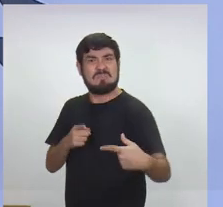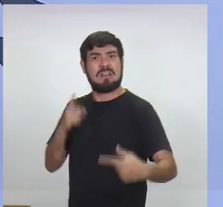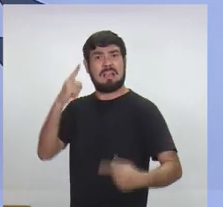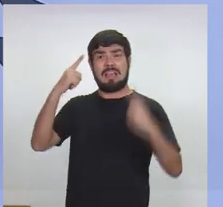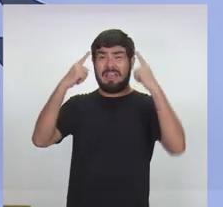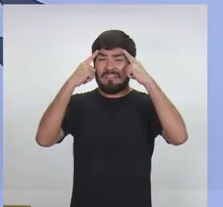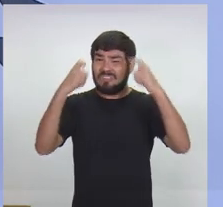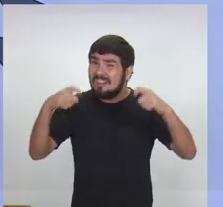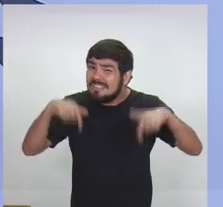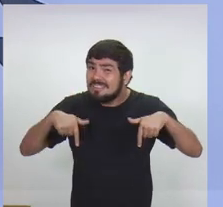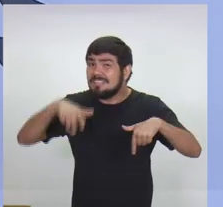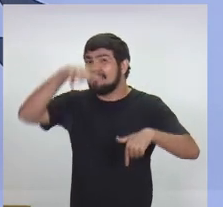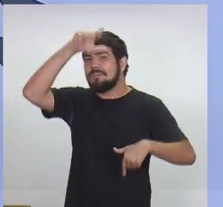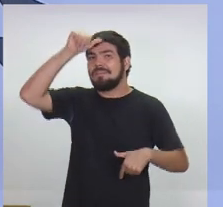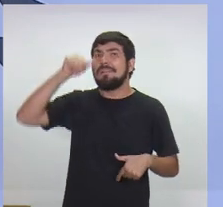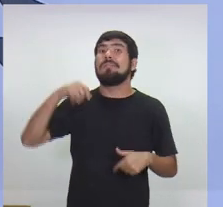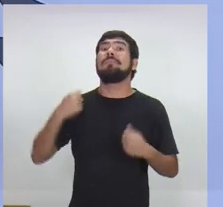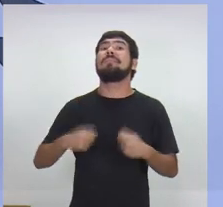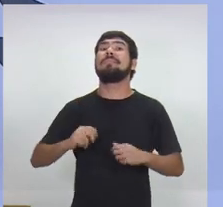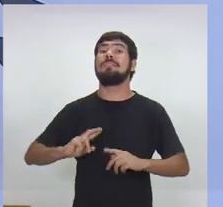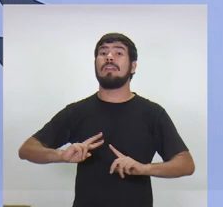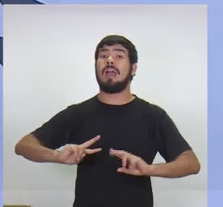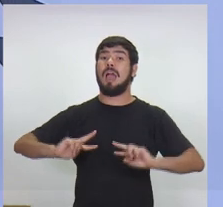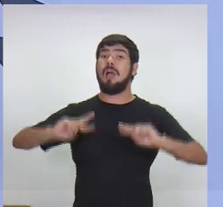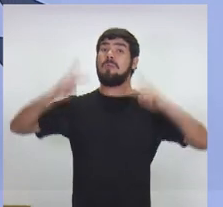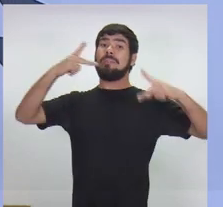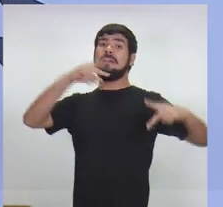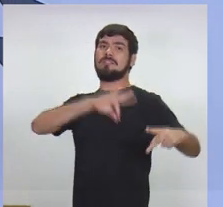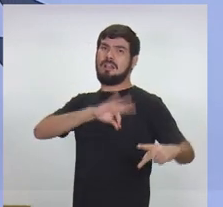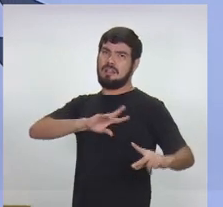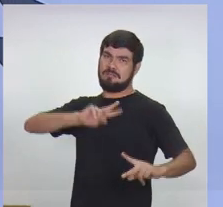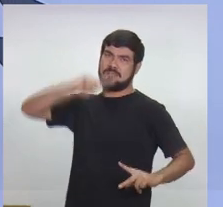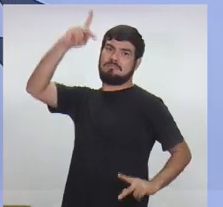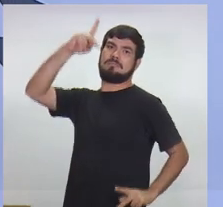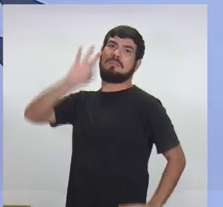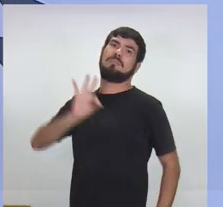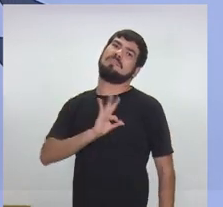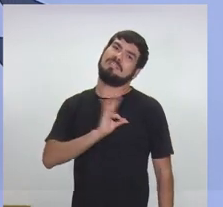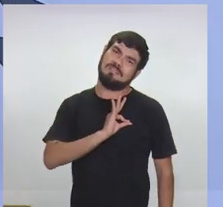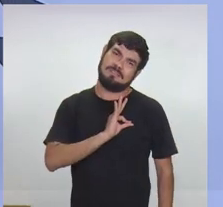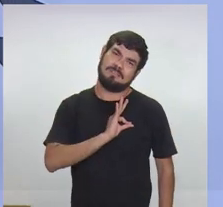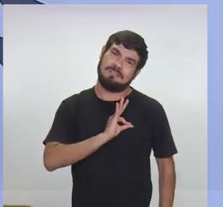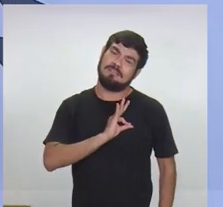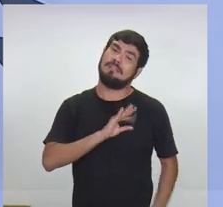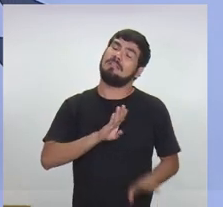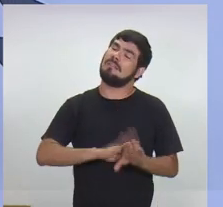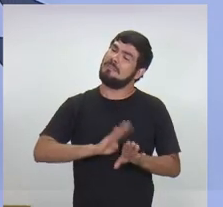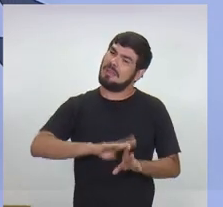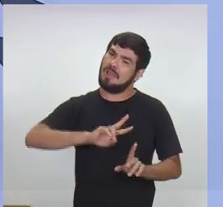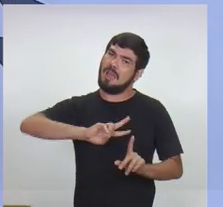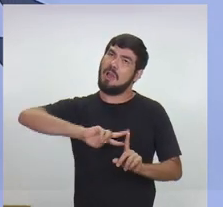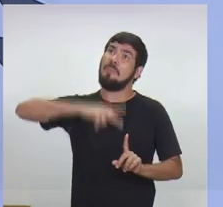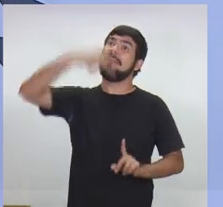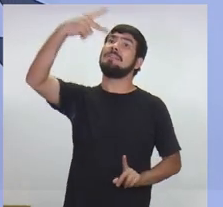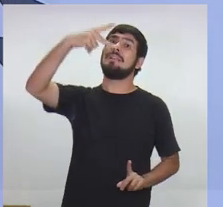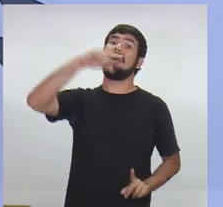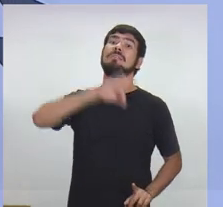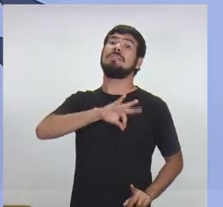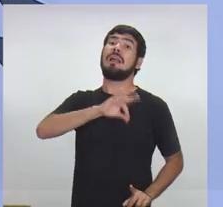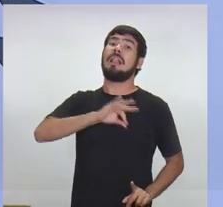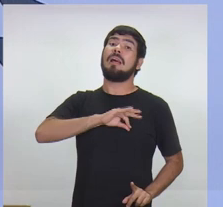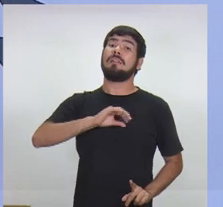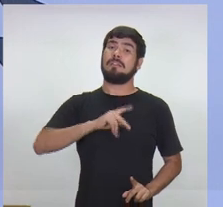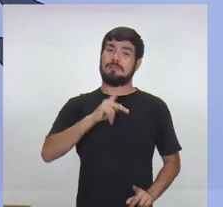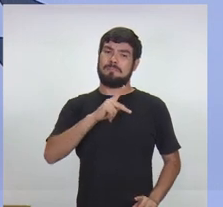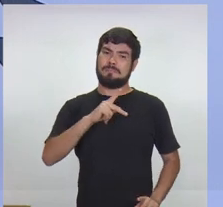manaus para isso nós precisamos aumentar o efetivo da polícia militar aumentar também o efetivo da polícia civil o